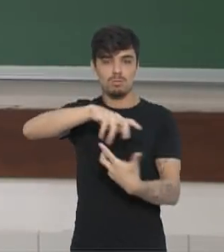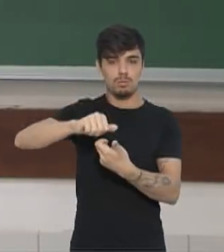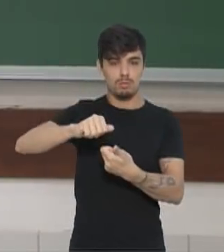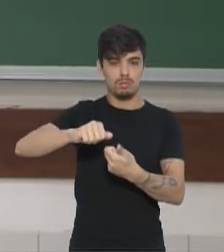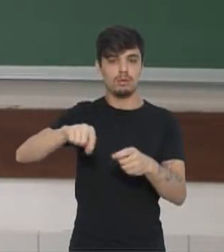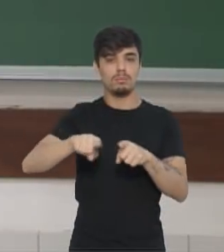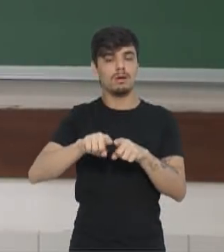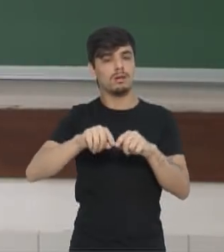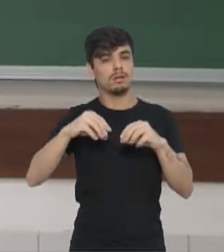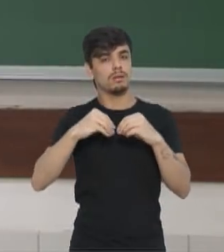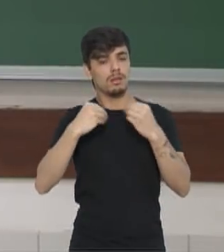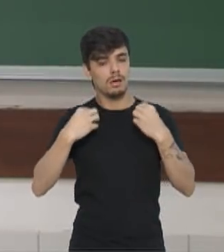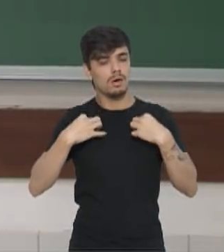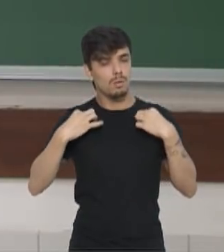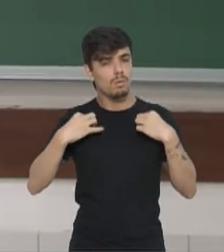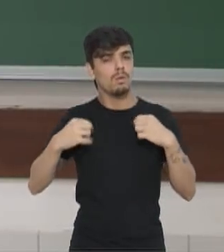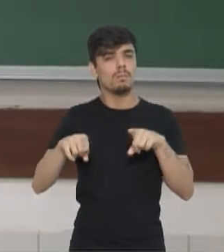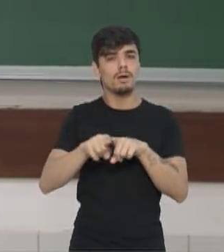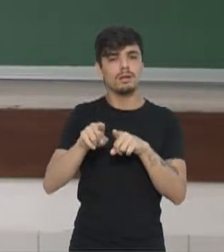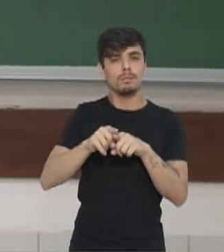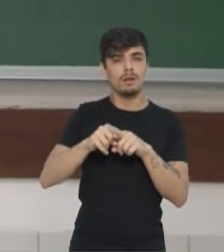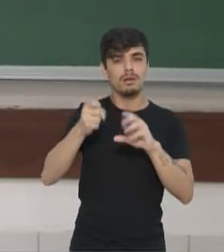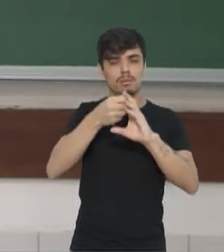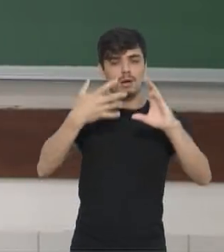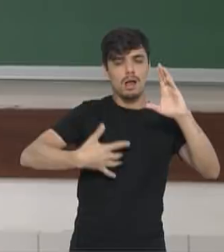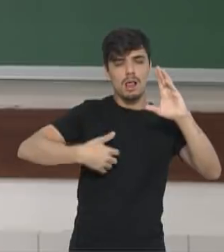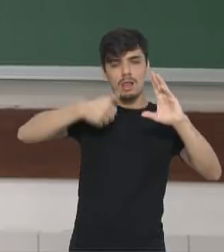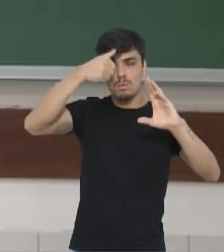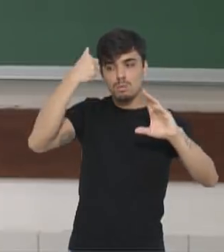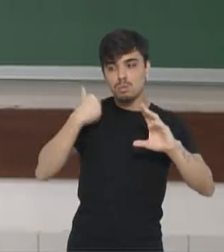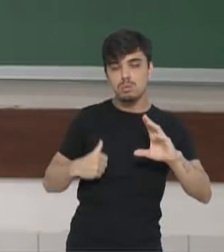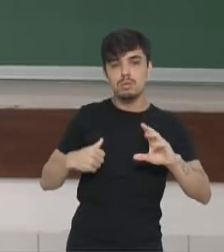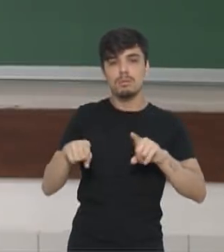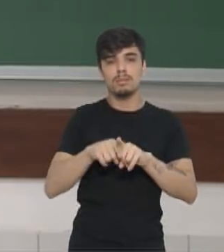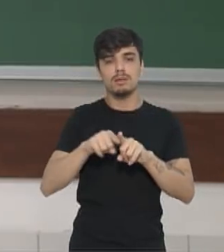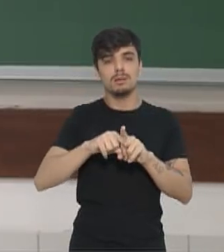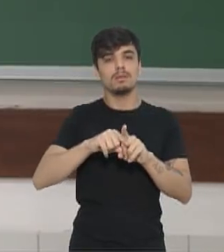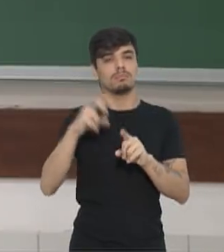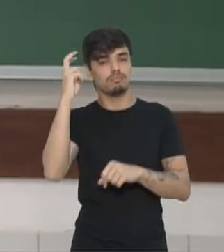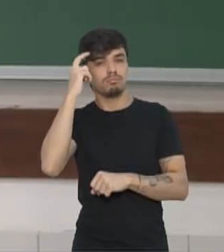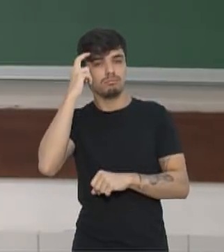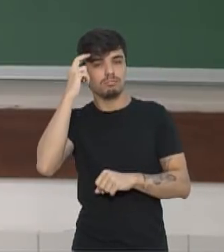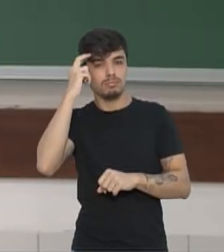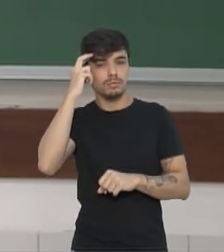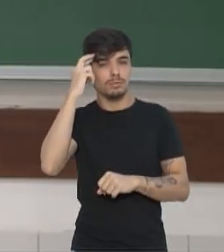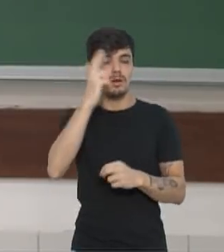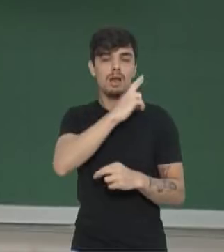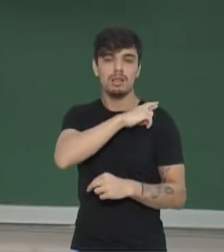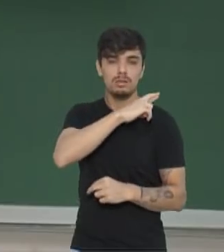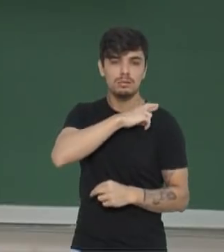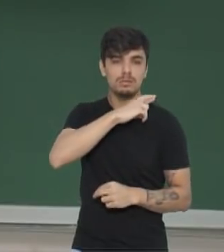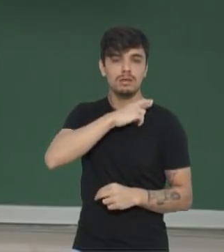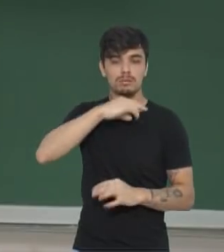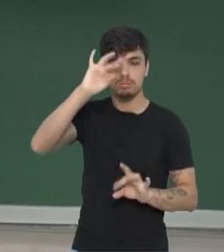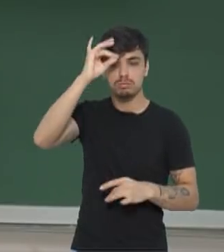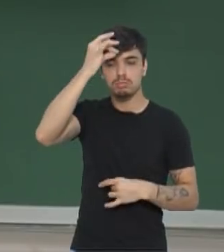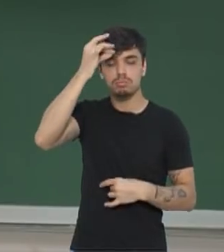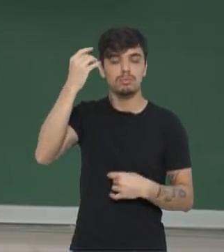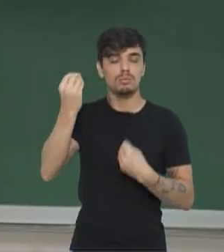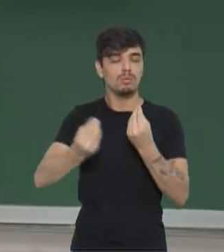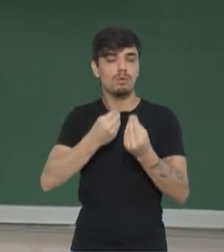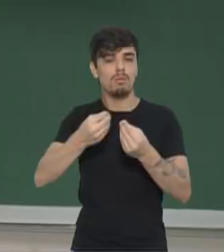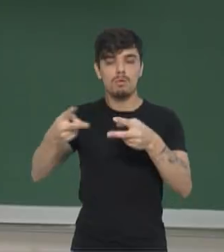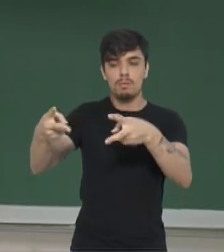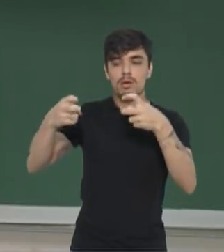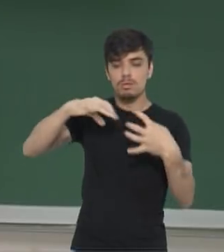na característica física, mas a sua cultura, a sua religião, a sua espiritualidade, a sua maneira de observar o mundo e